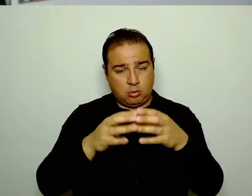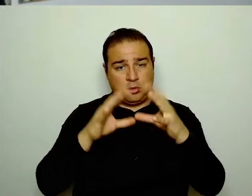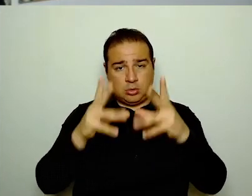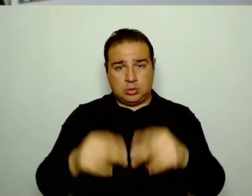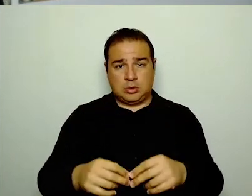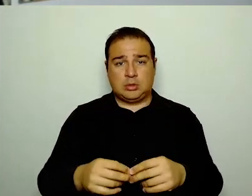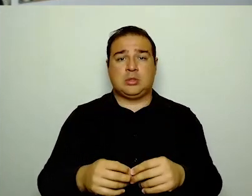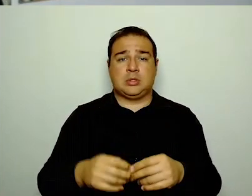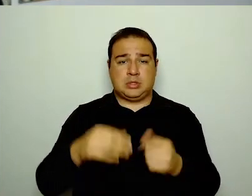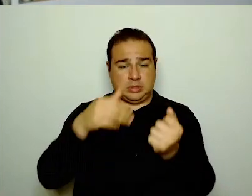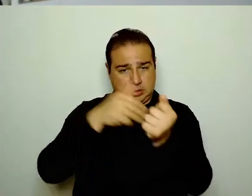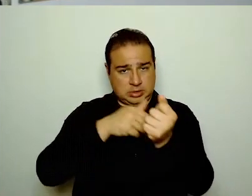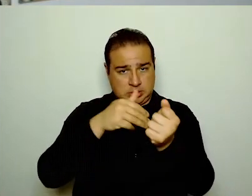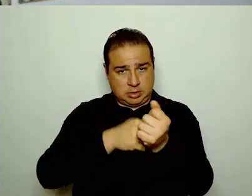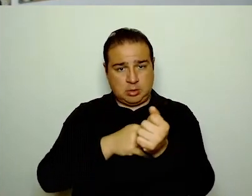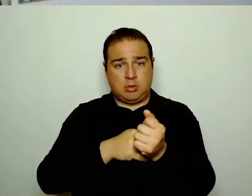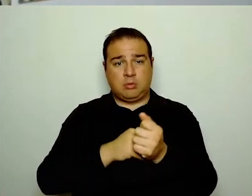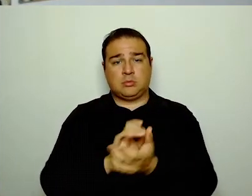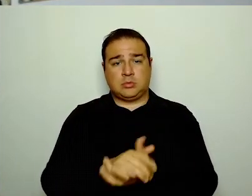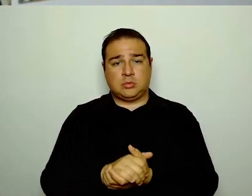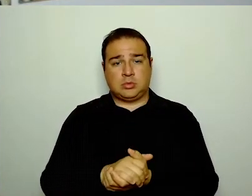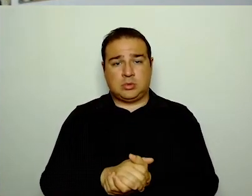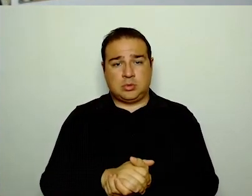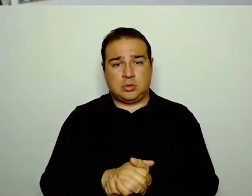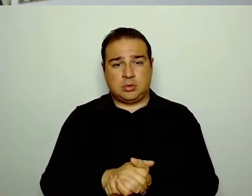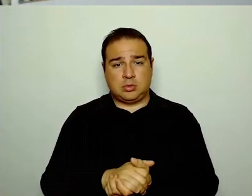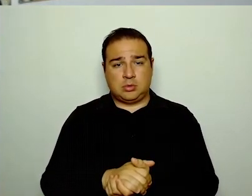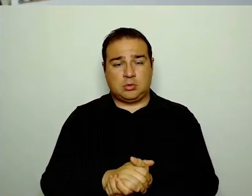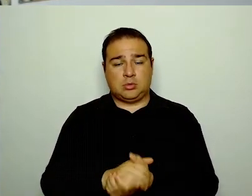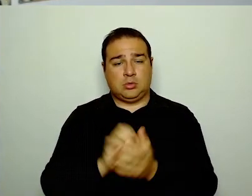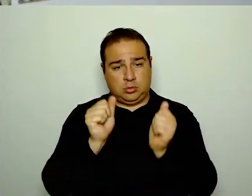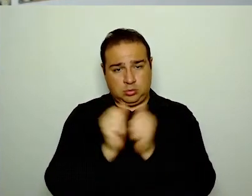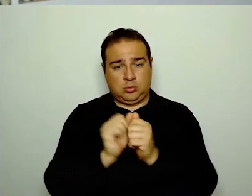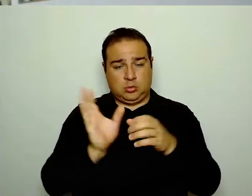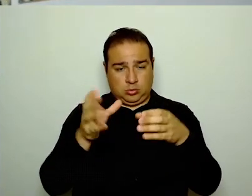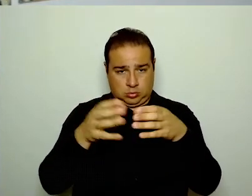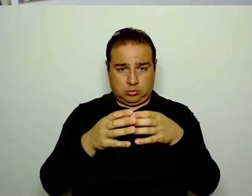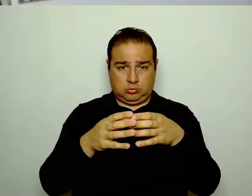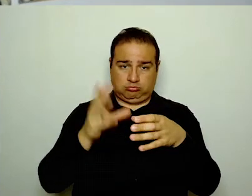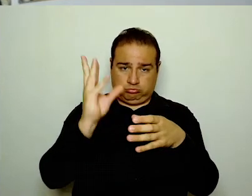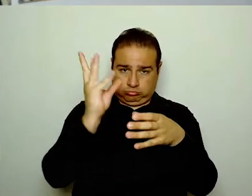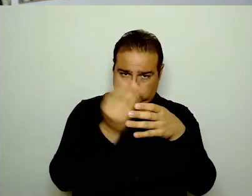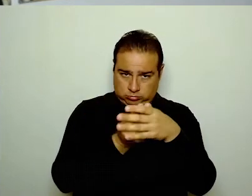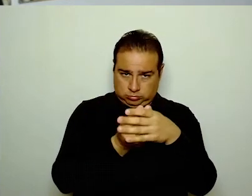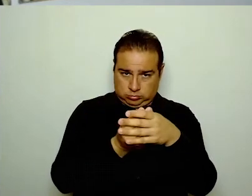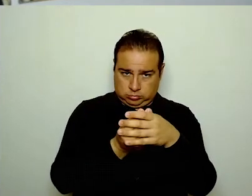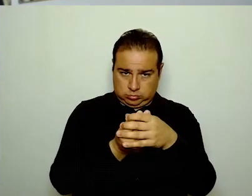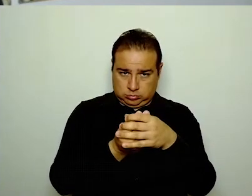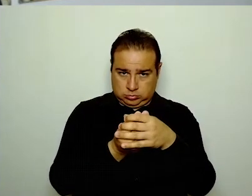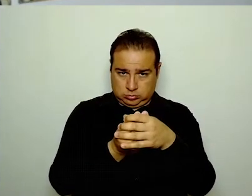aos eleitores senhas para aqueles que estão dentro